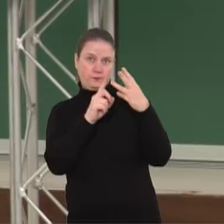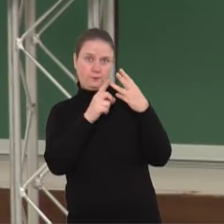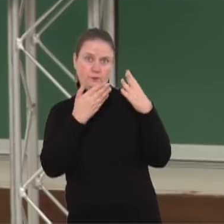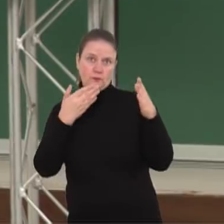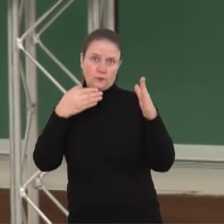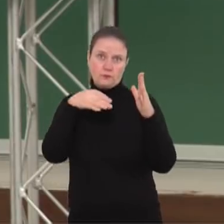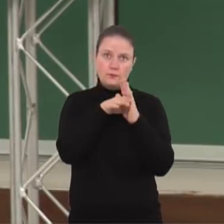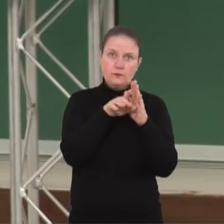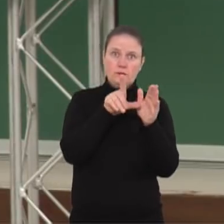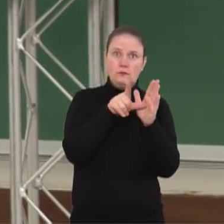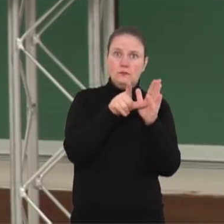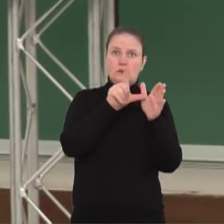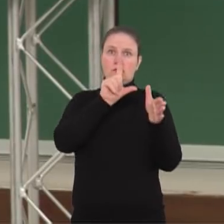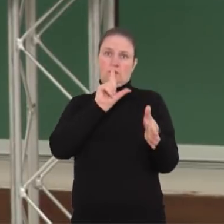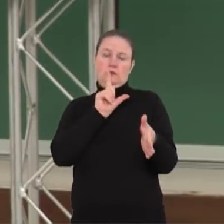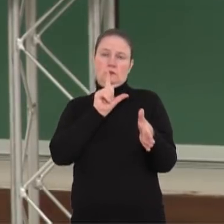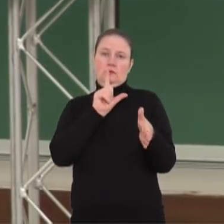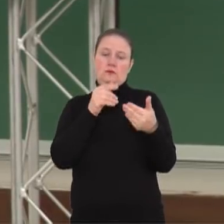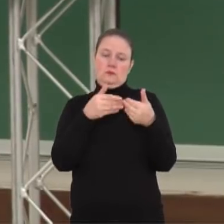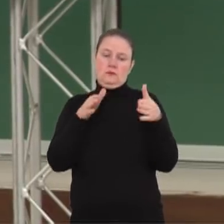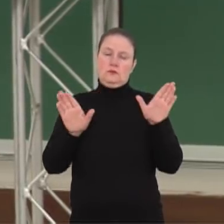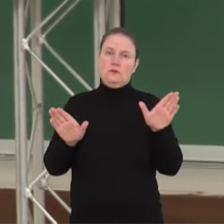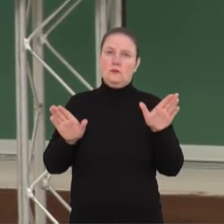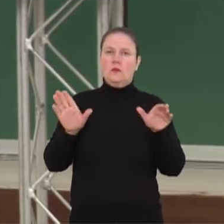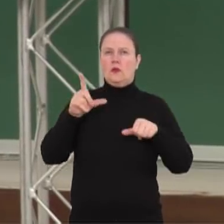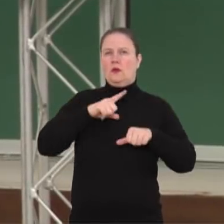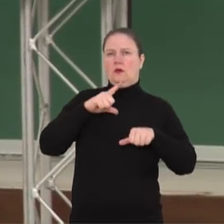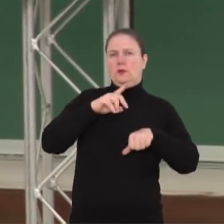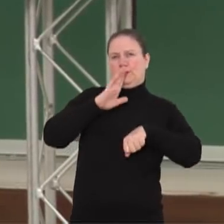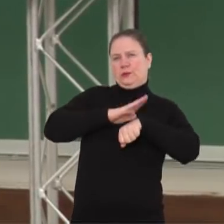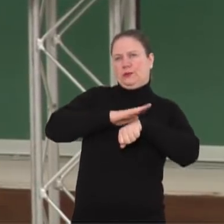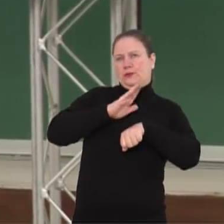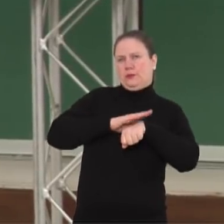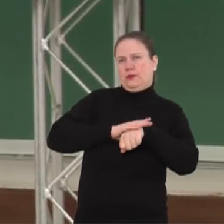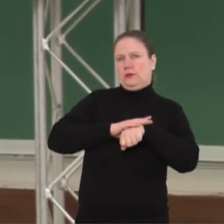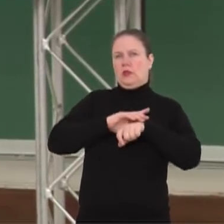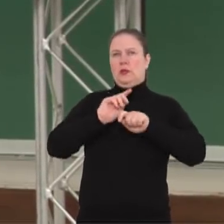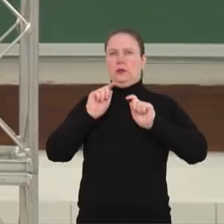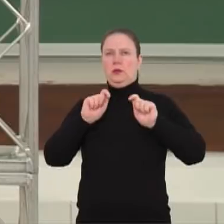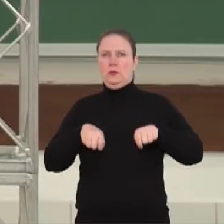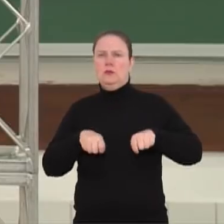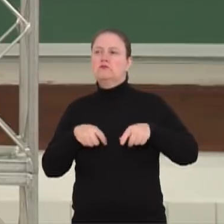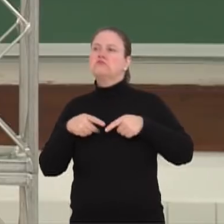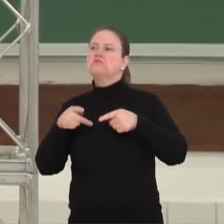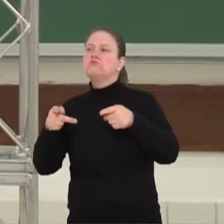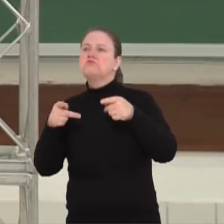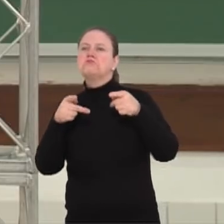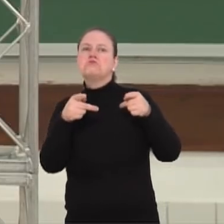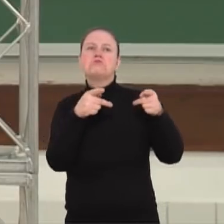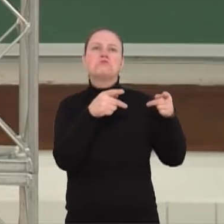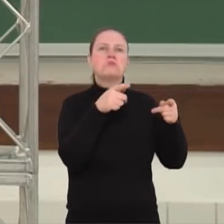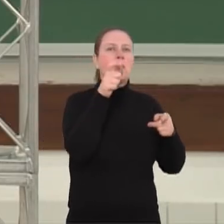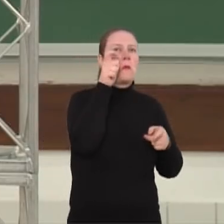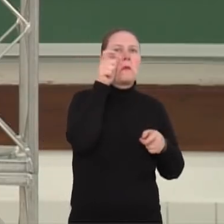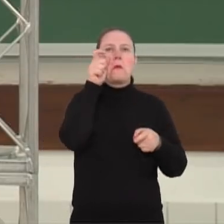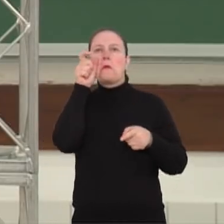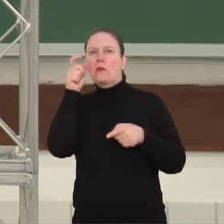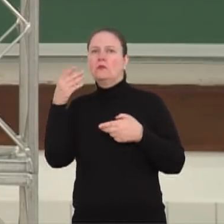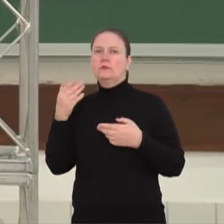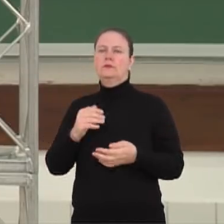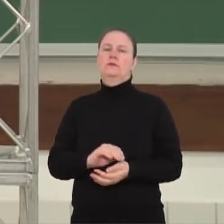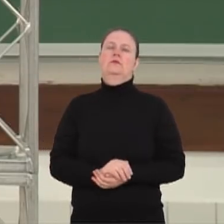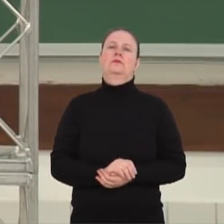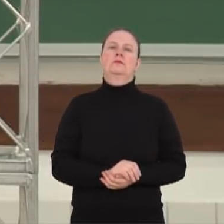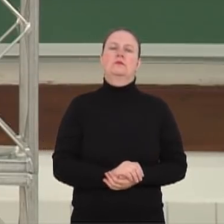chegar antes do parque abrir. Por quê? Você tem mais tempo, você pode se organizar, né? Número 4,